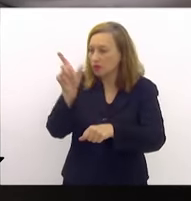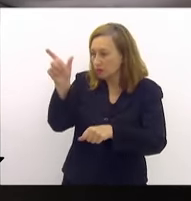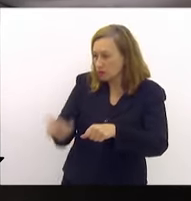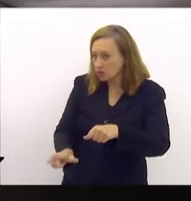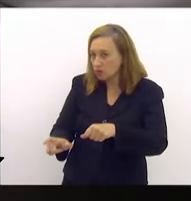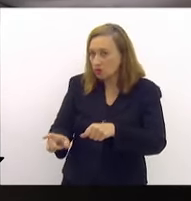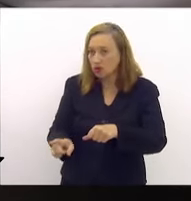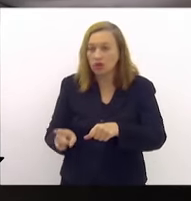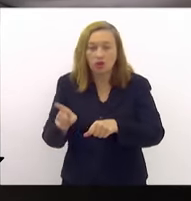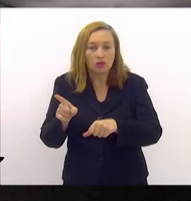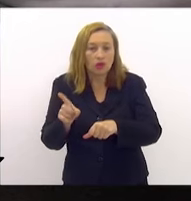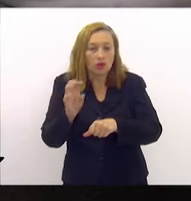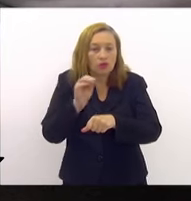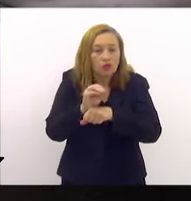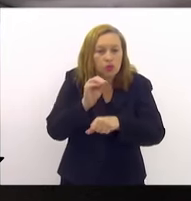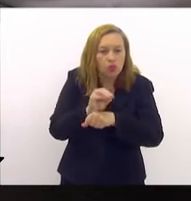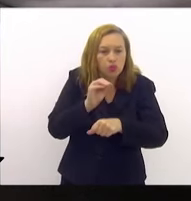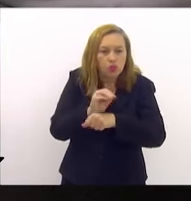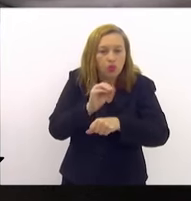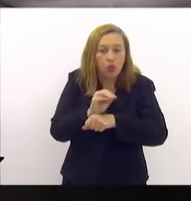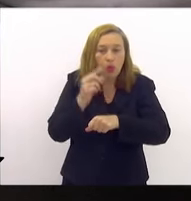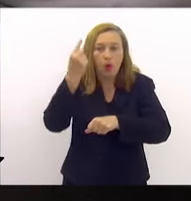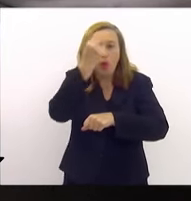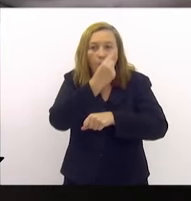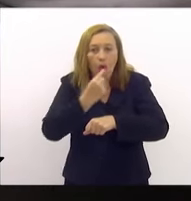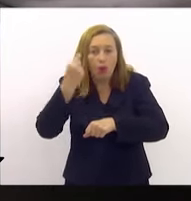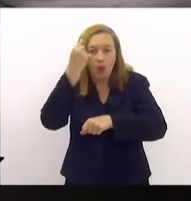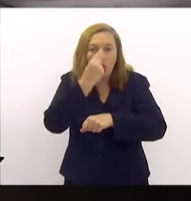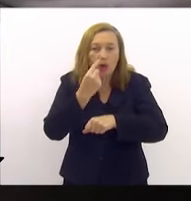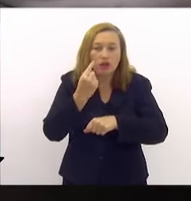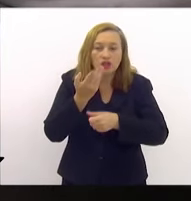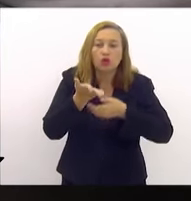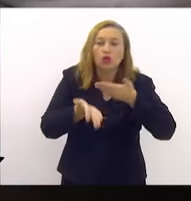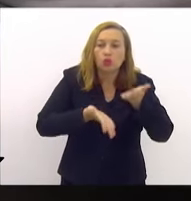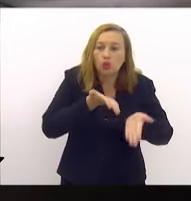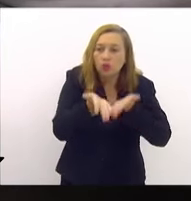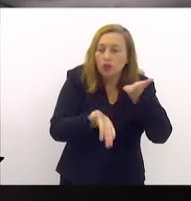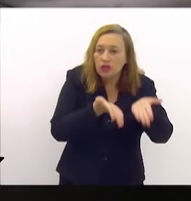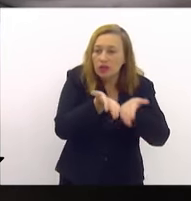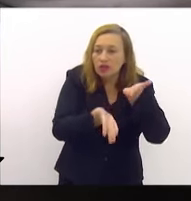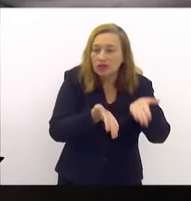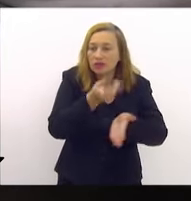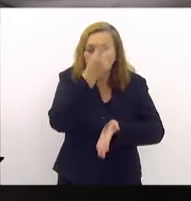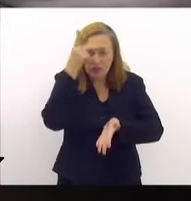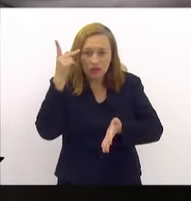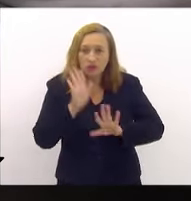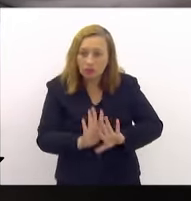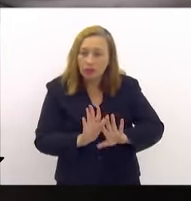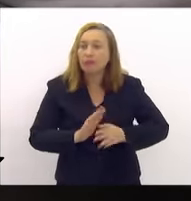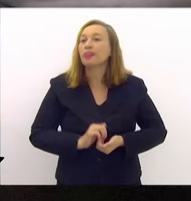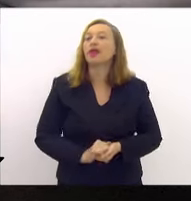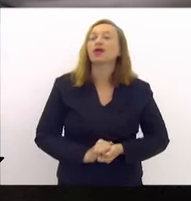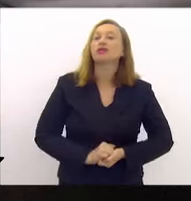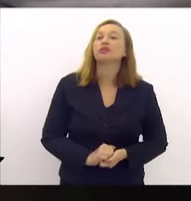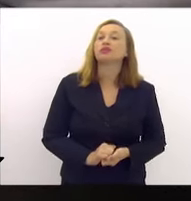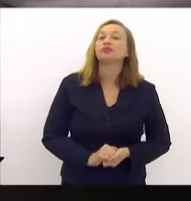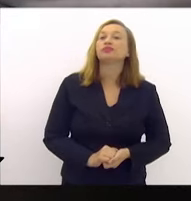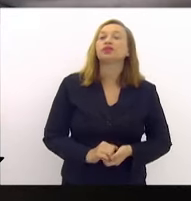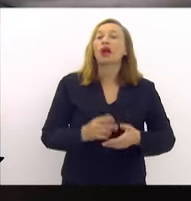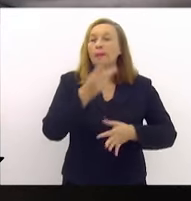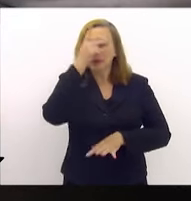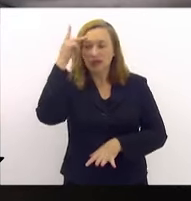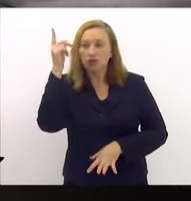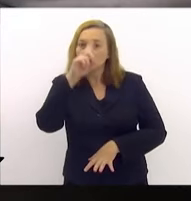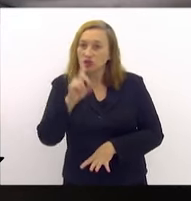com as pessoas com transtornos mentais em processo de desinstitucionalização. No caso dos idosos, das pessoas com